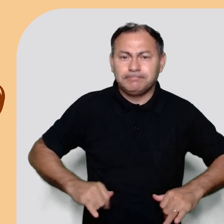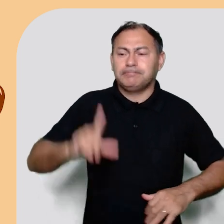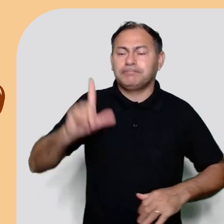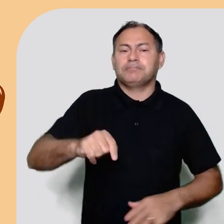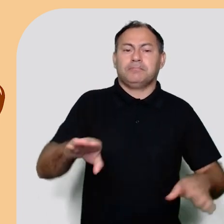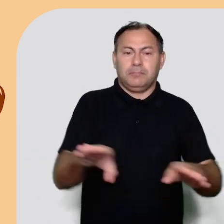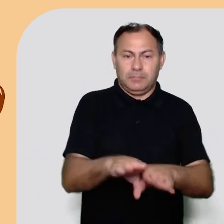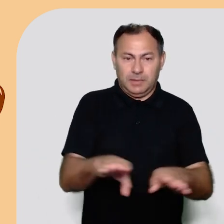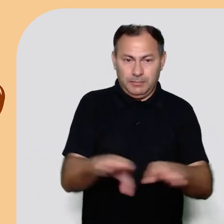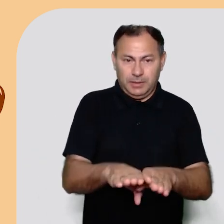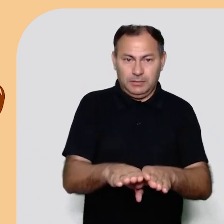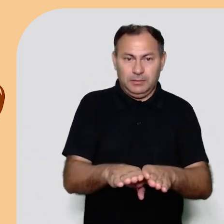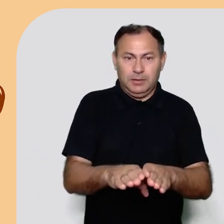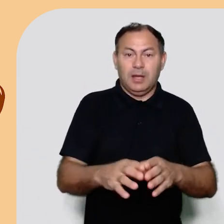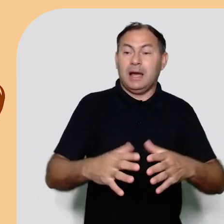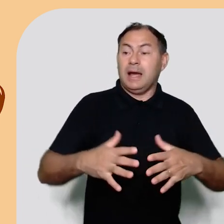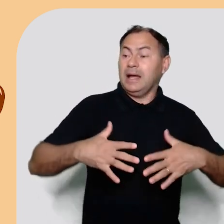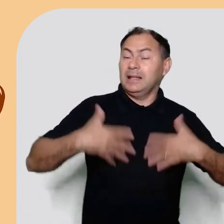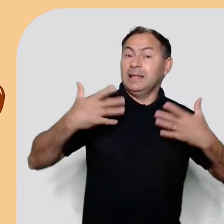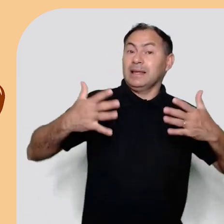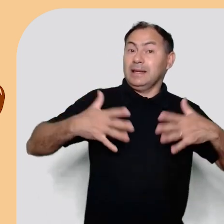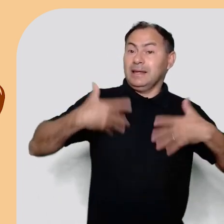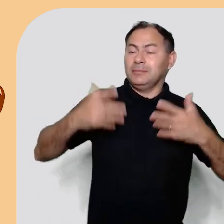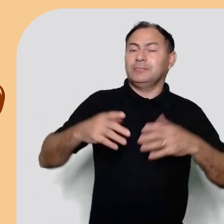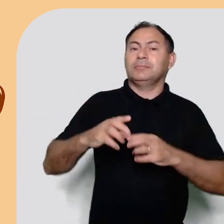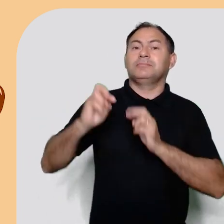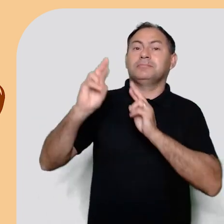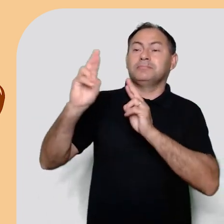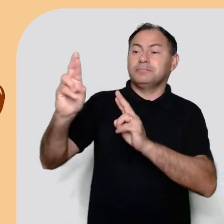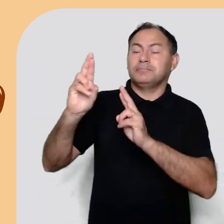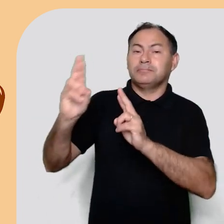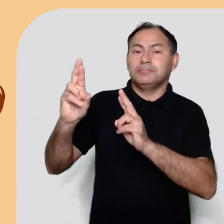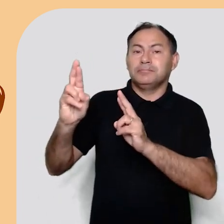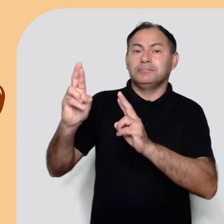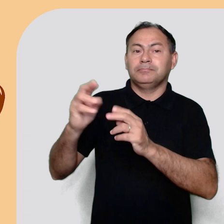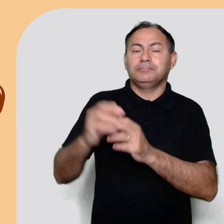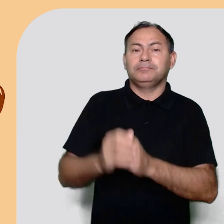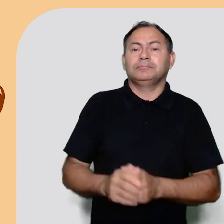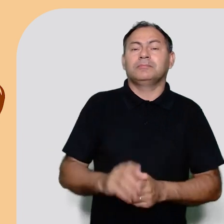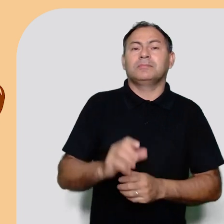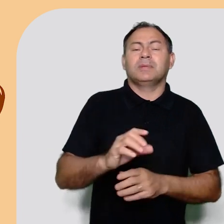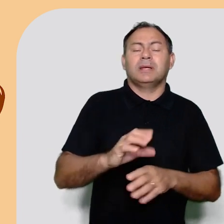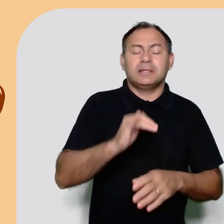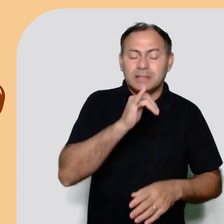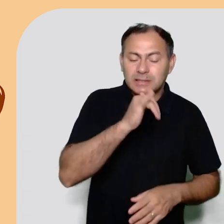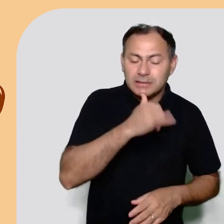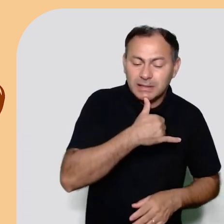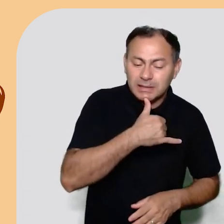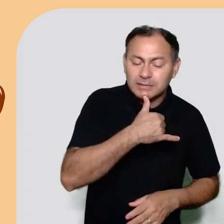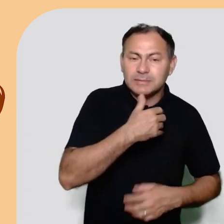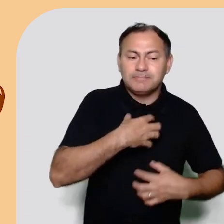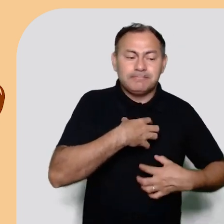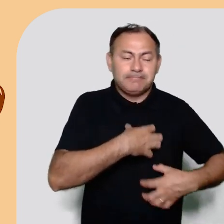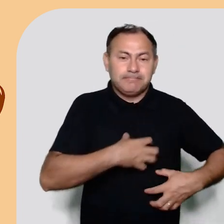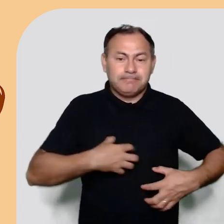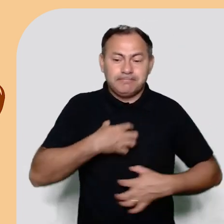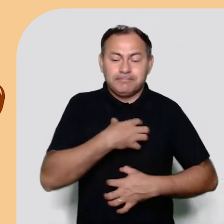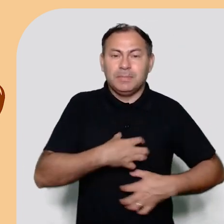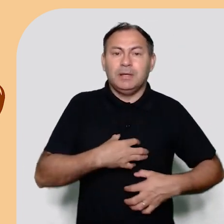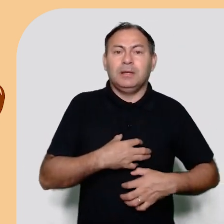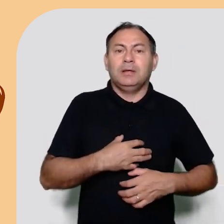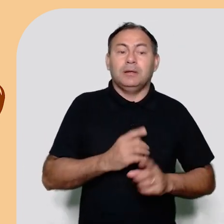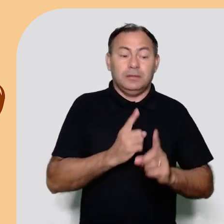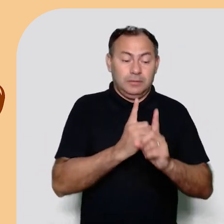são também as alegrias e as esperanças, as tristezas e as angústias